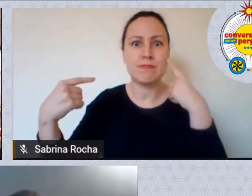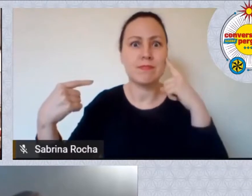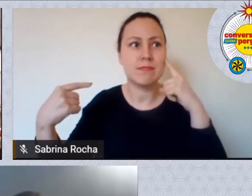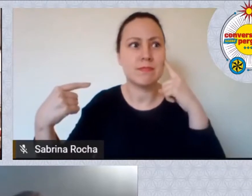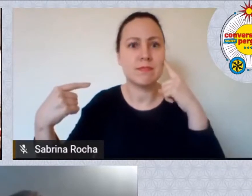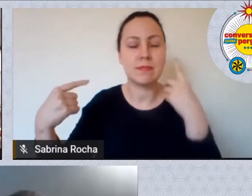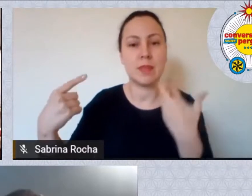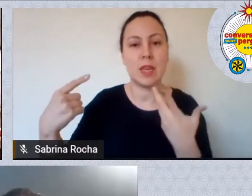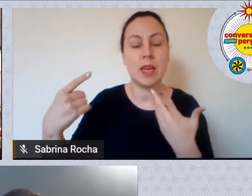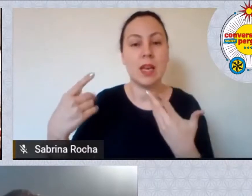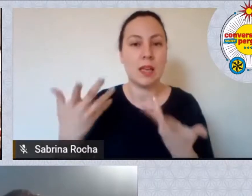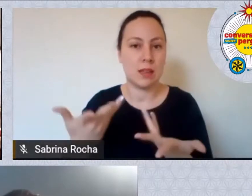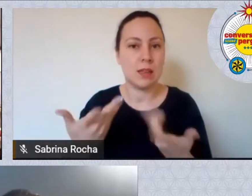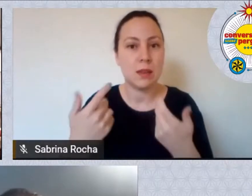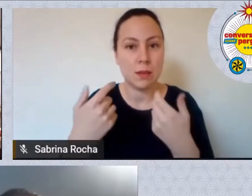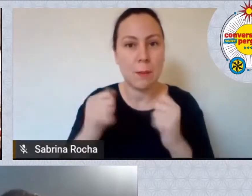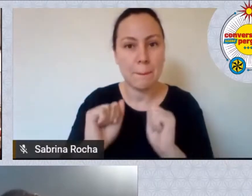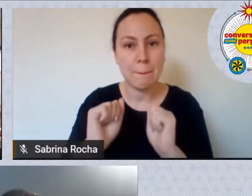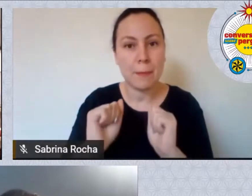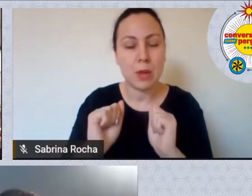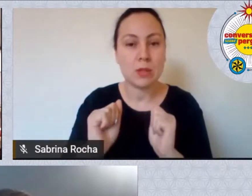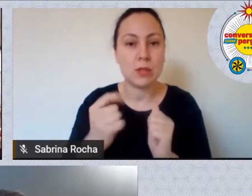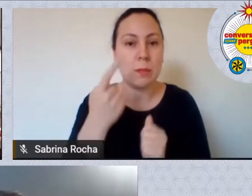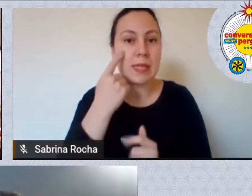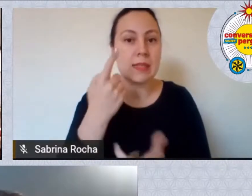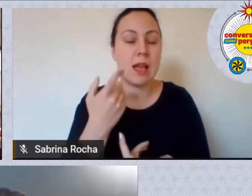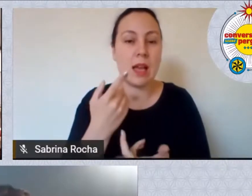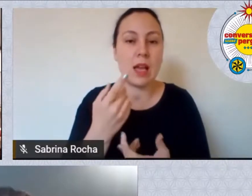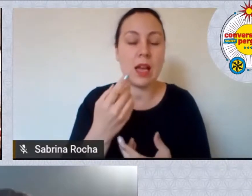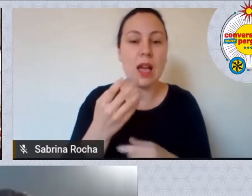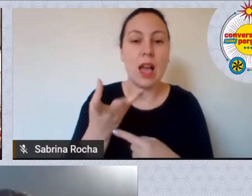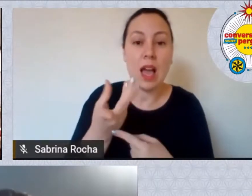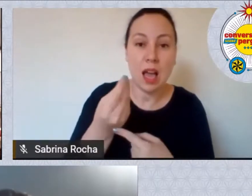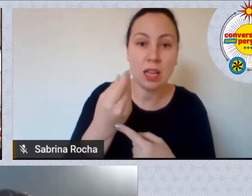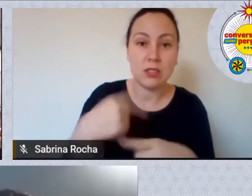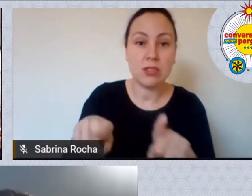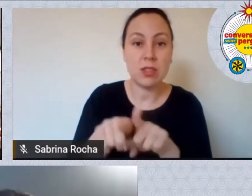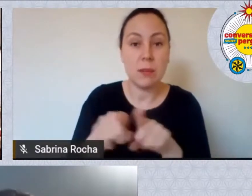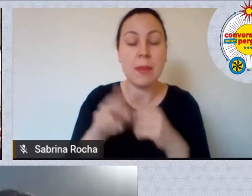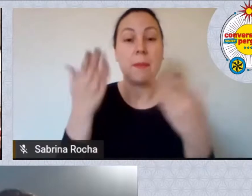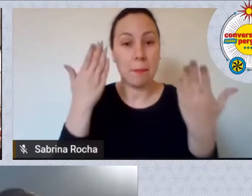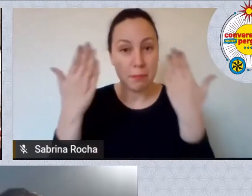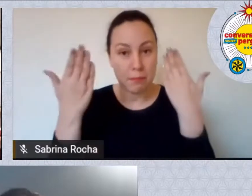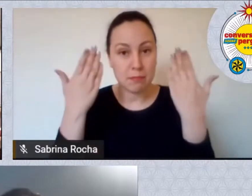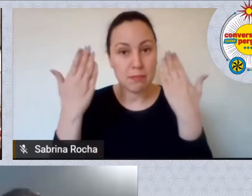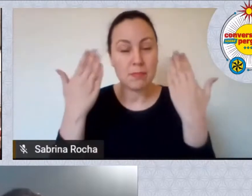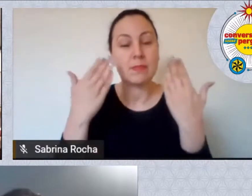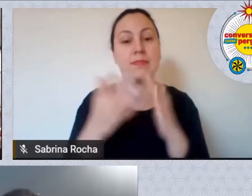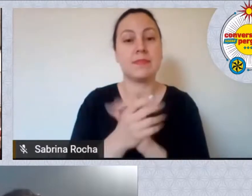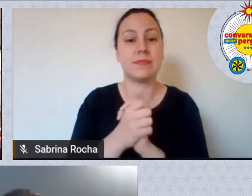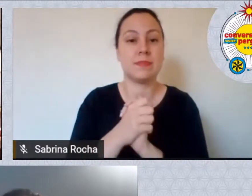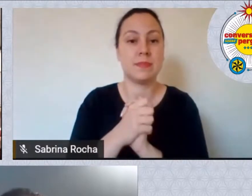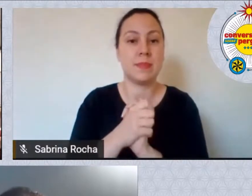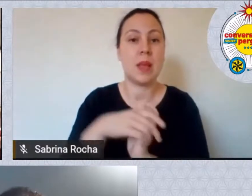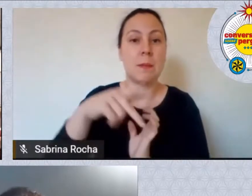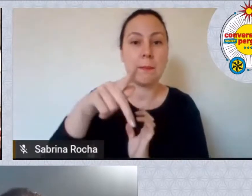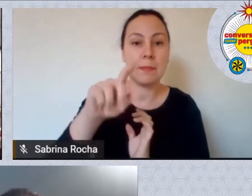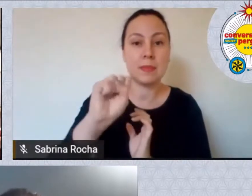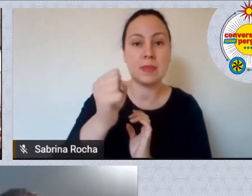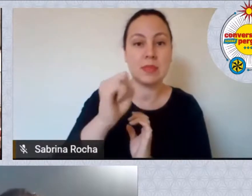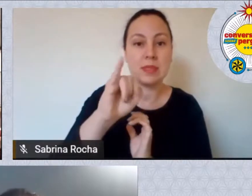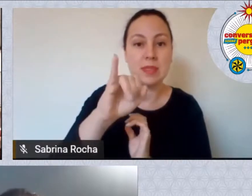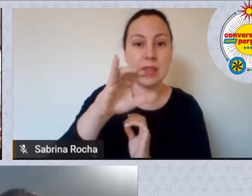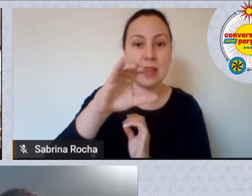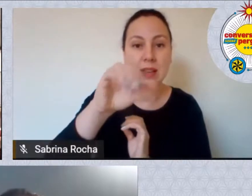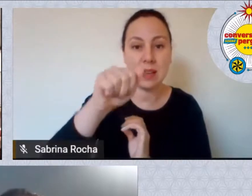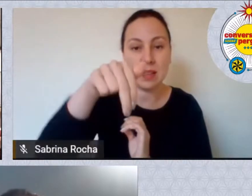que afinal pode ser pensado como uma função da arte, mas também é a função da psicanálise, é aquele momento